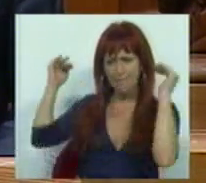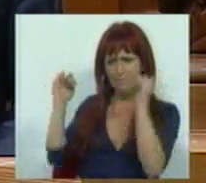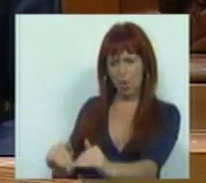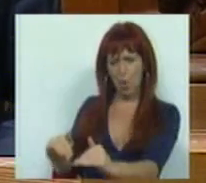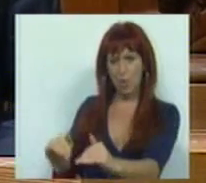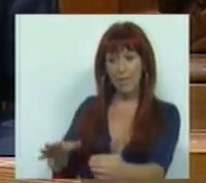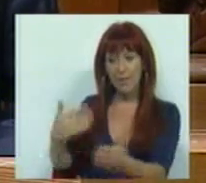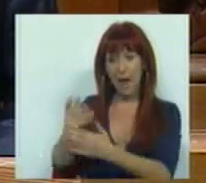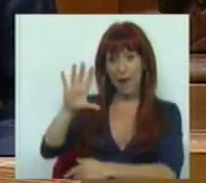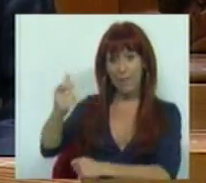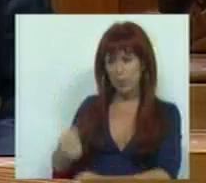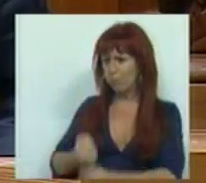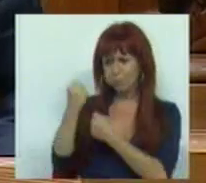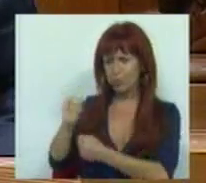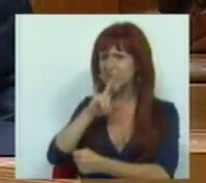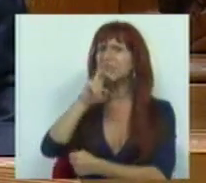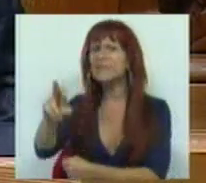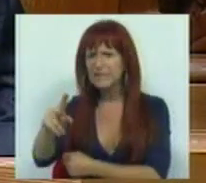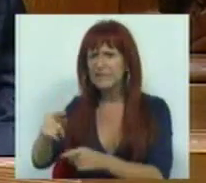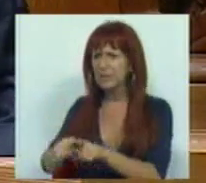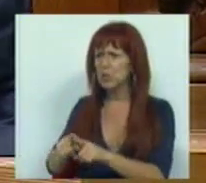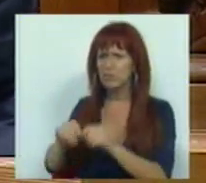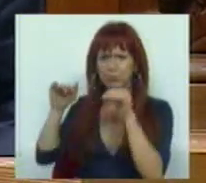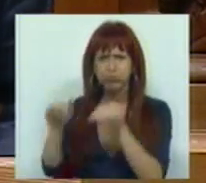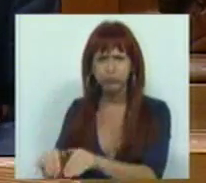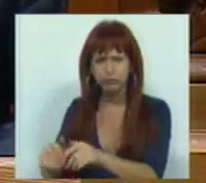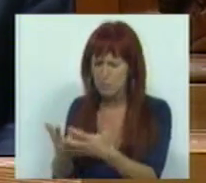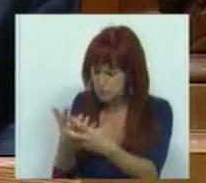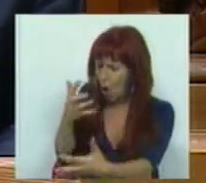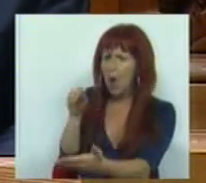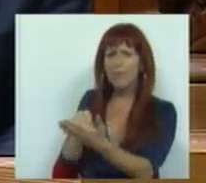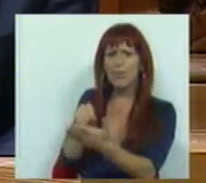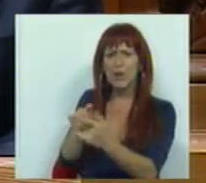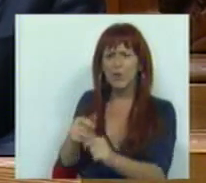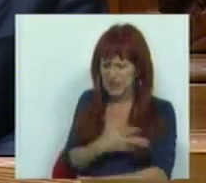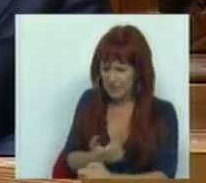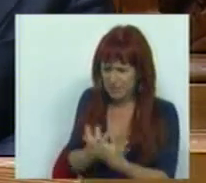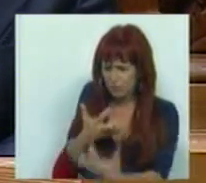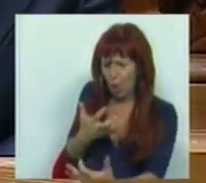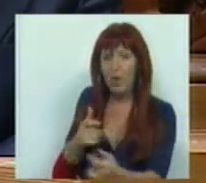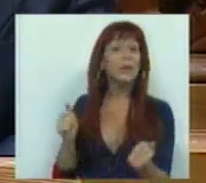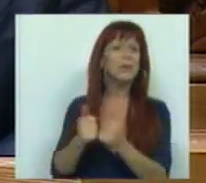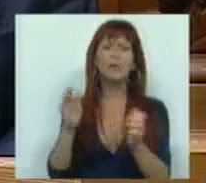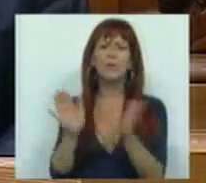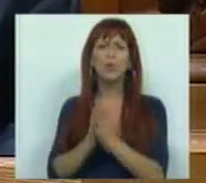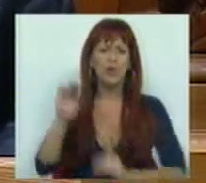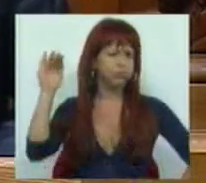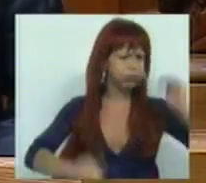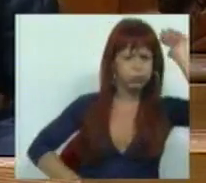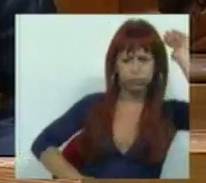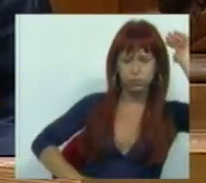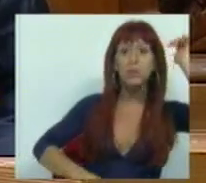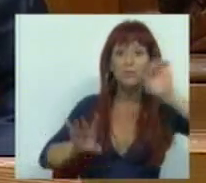recessão, torna o país incapaz de reagir ao ciclo depressivo, acentua a pobreza, o desemprego e todas as